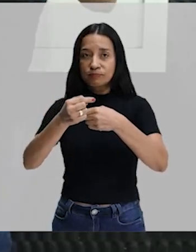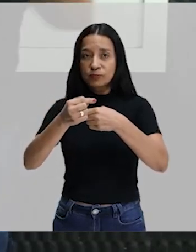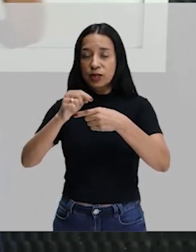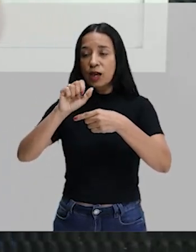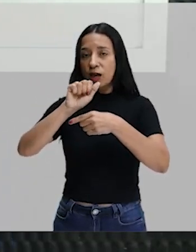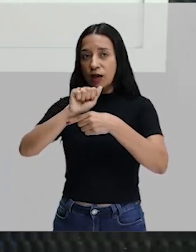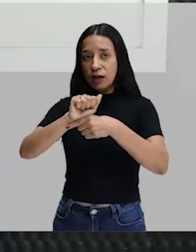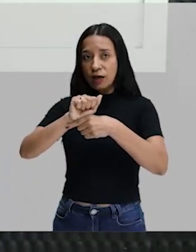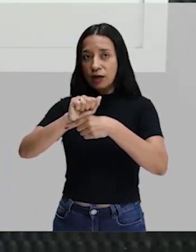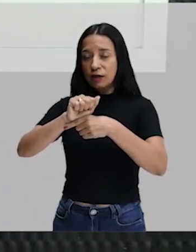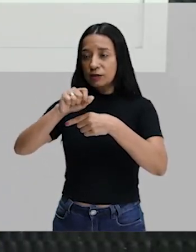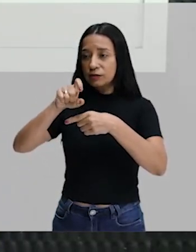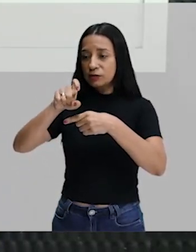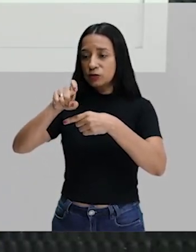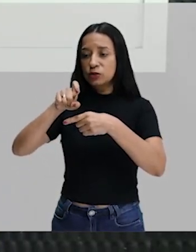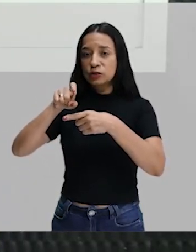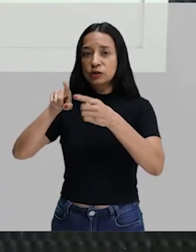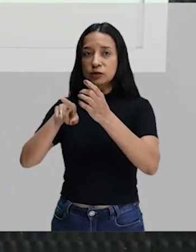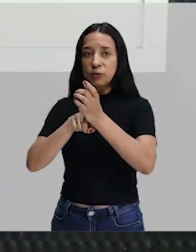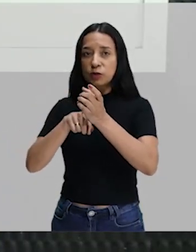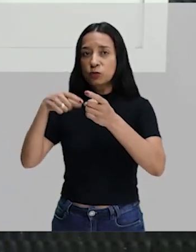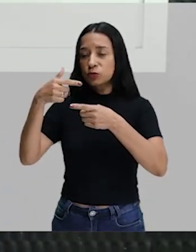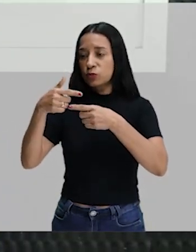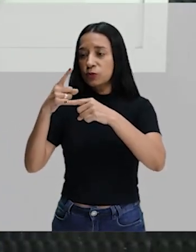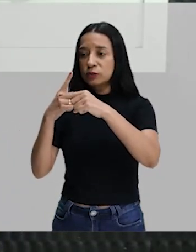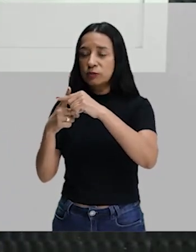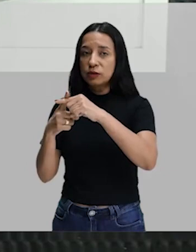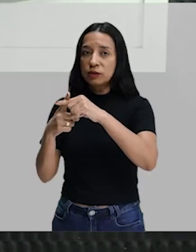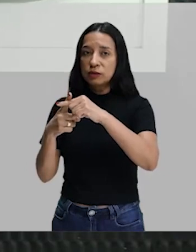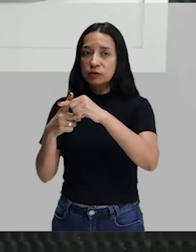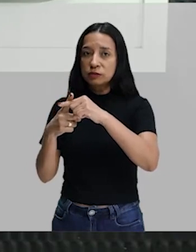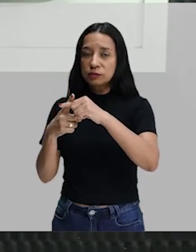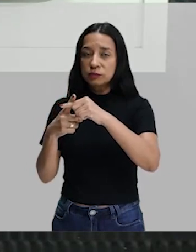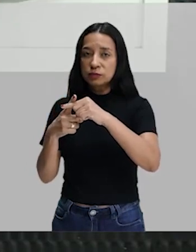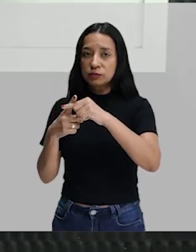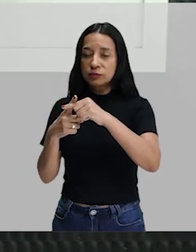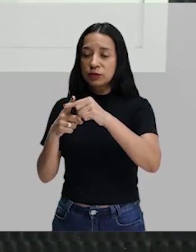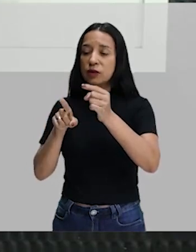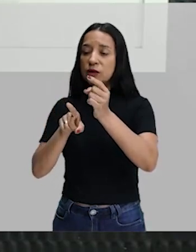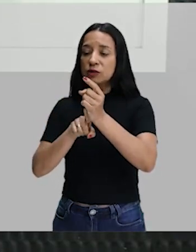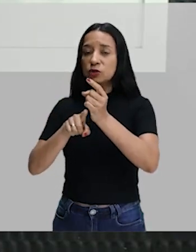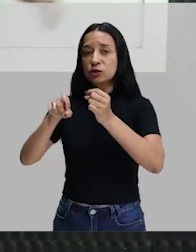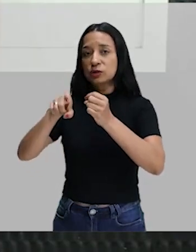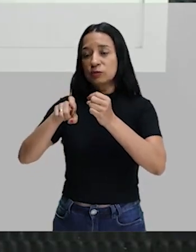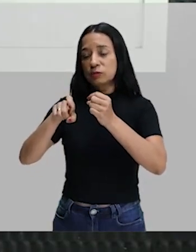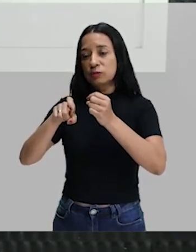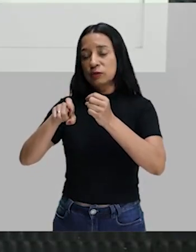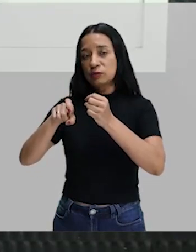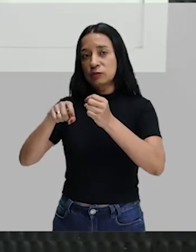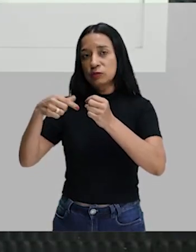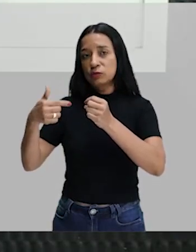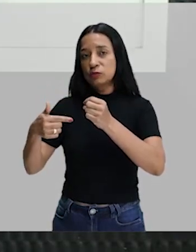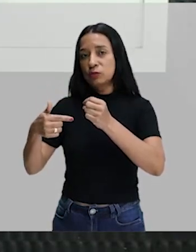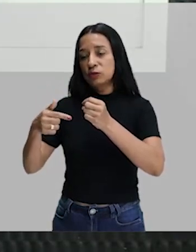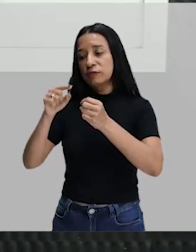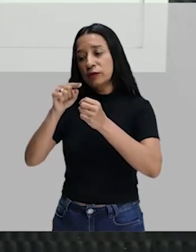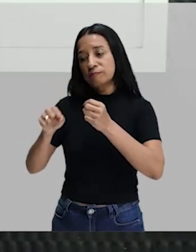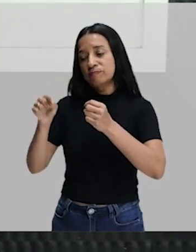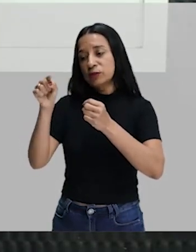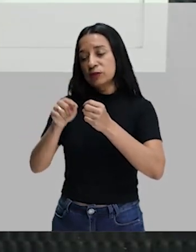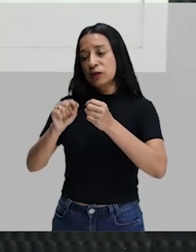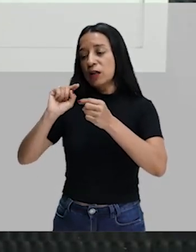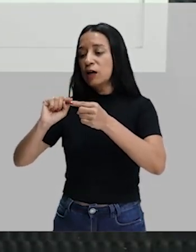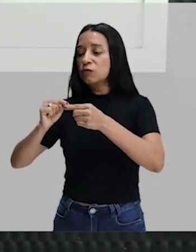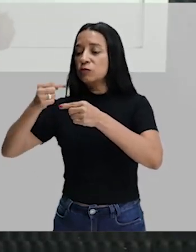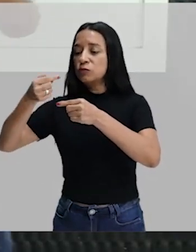Mais. A mesma coisa aqui, ó. Esse x menos 2 vai cancelar com x menos 2, vai subir o x